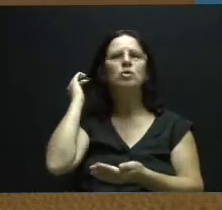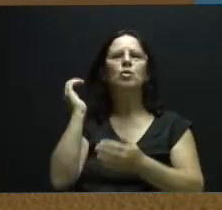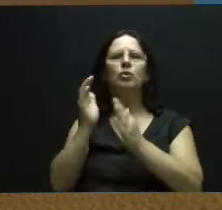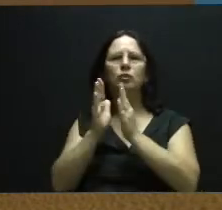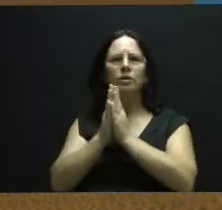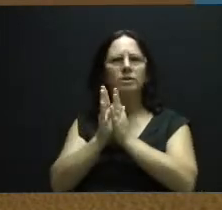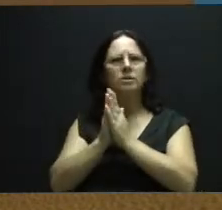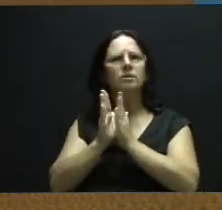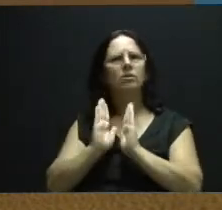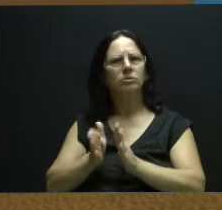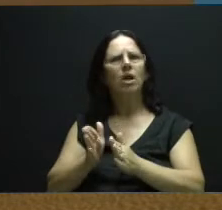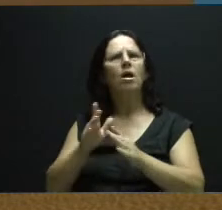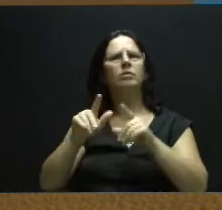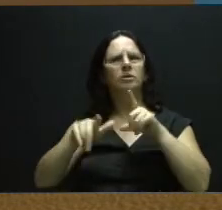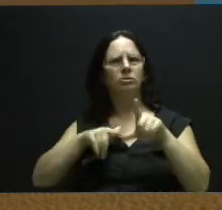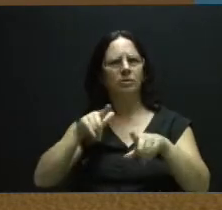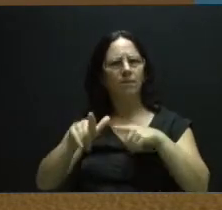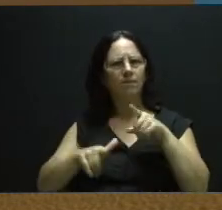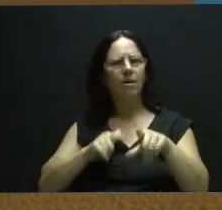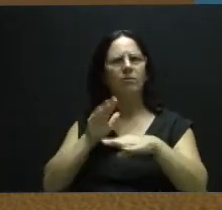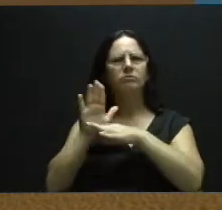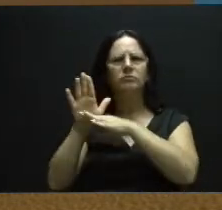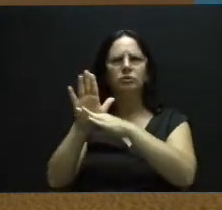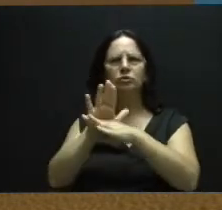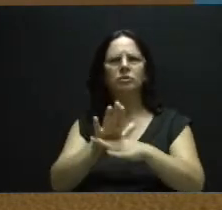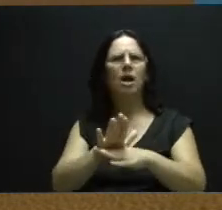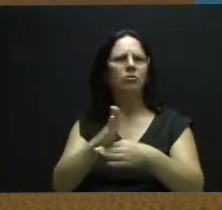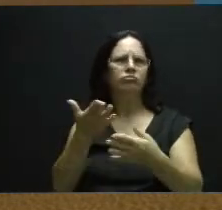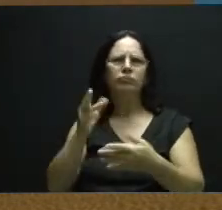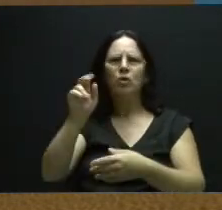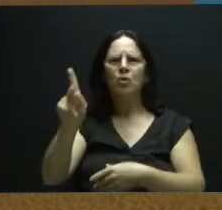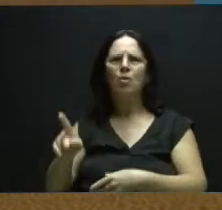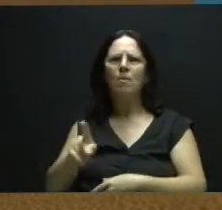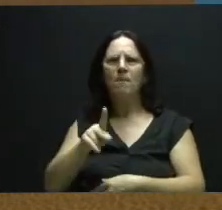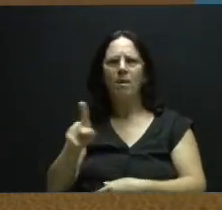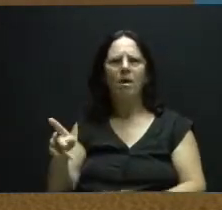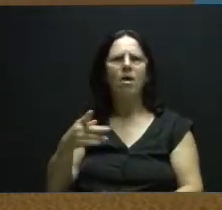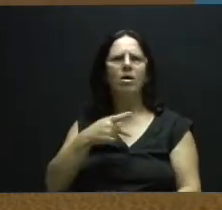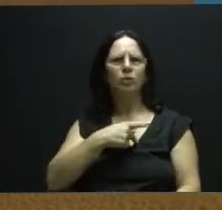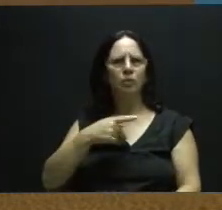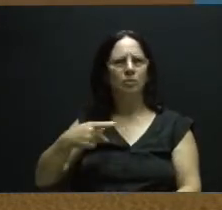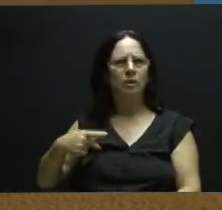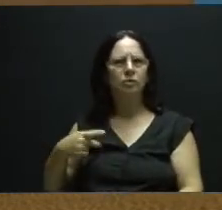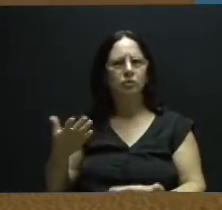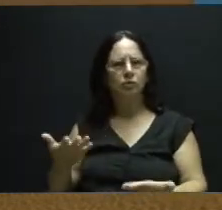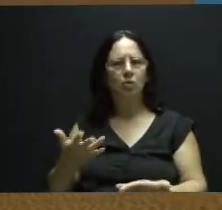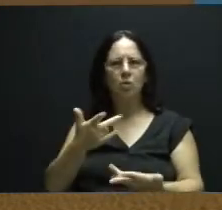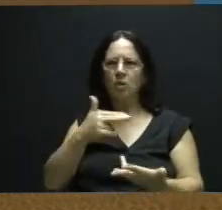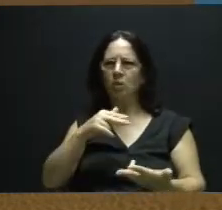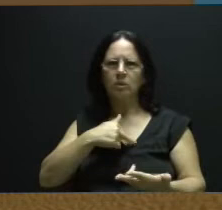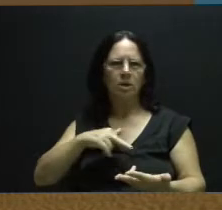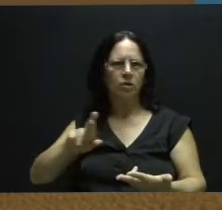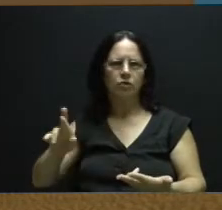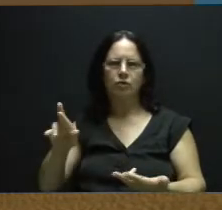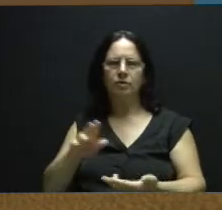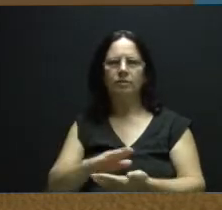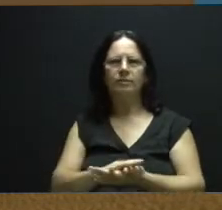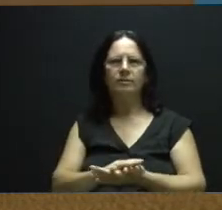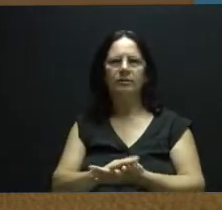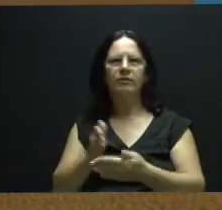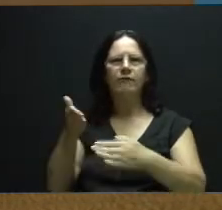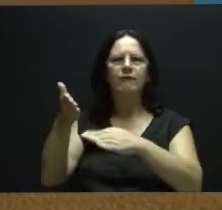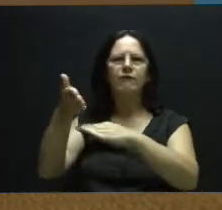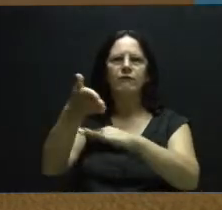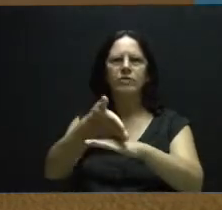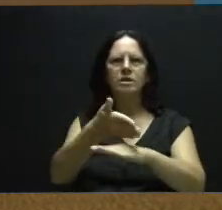já tem esse trabalho ele já tem essa ação seja ela um padre seja um pastor ou qualquer outra religião para fazer uma visita